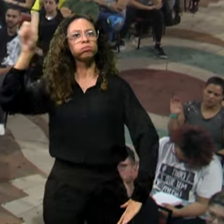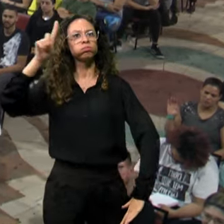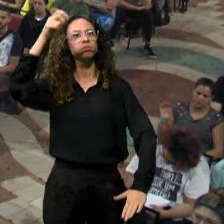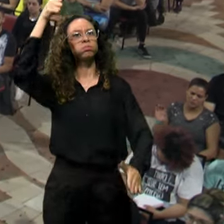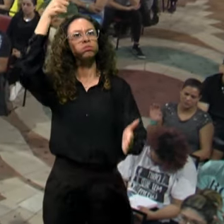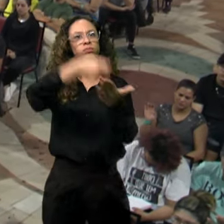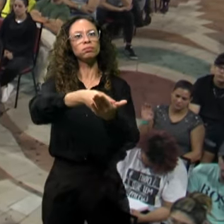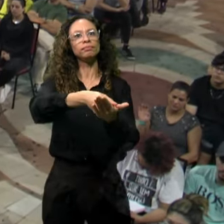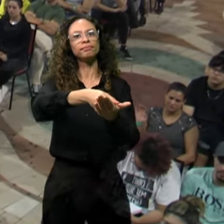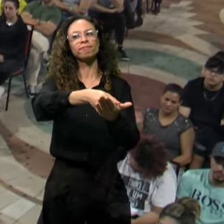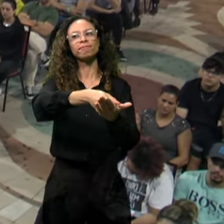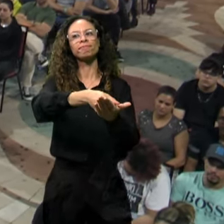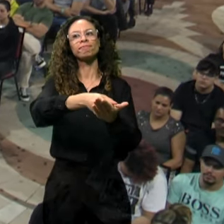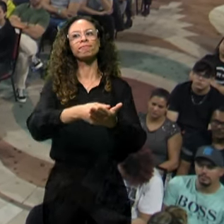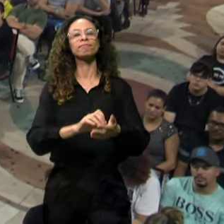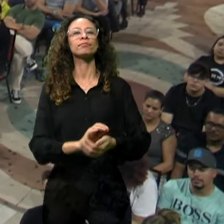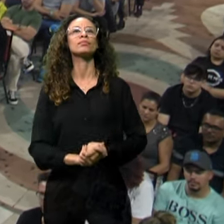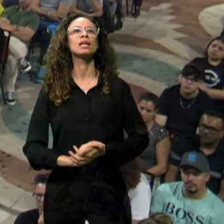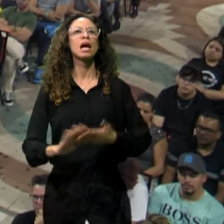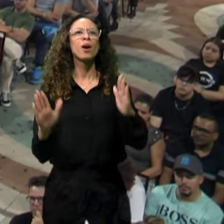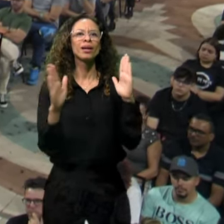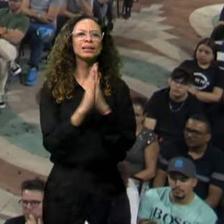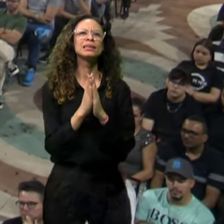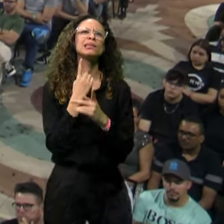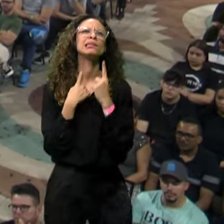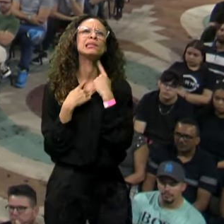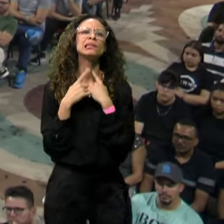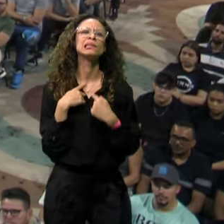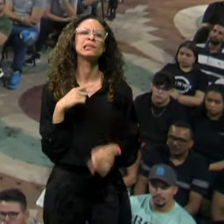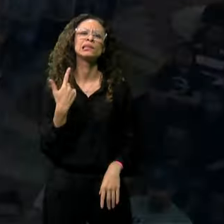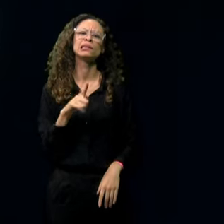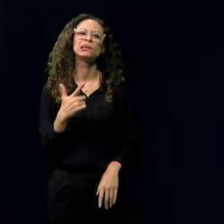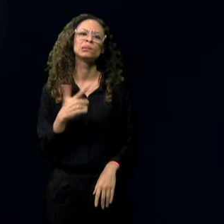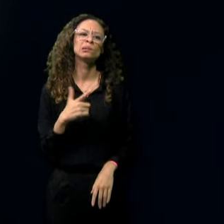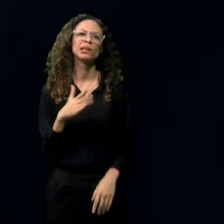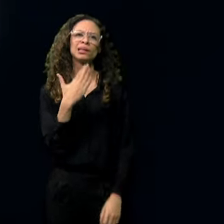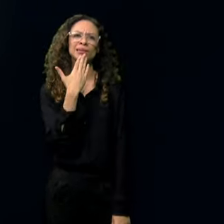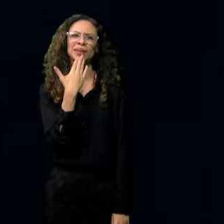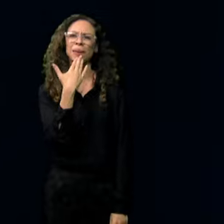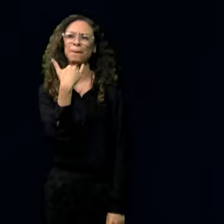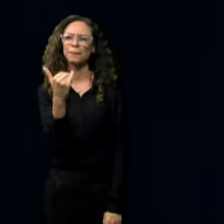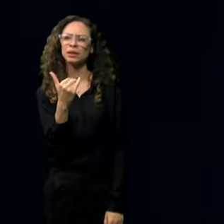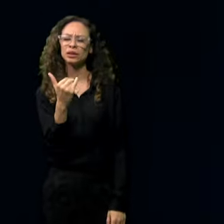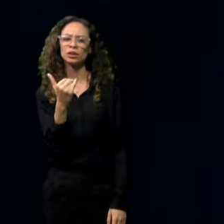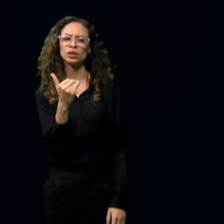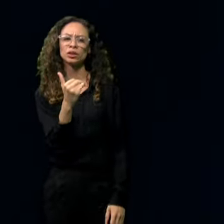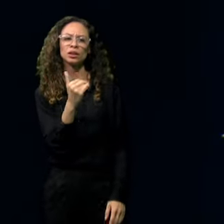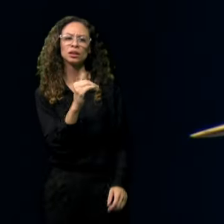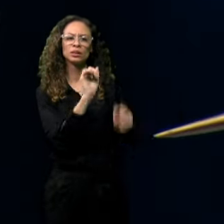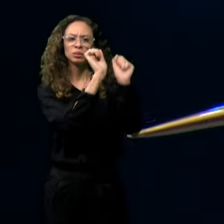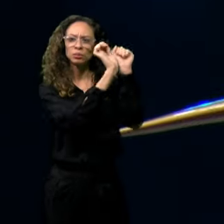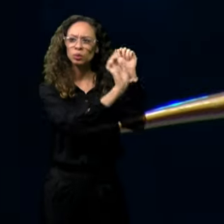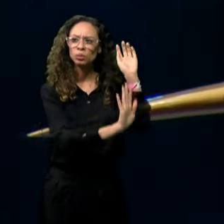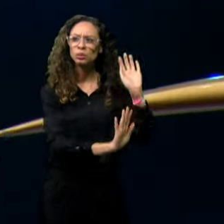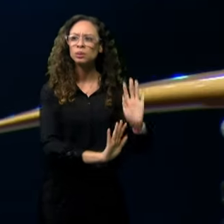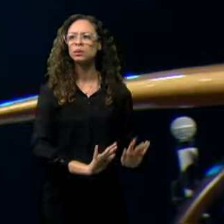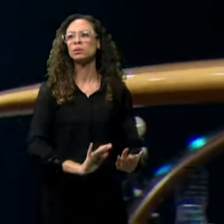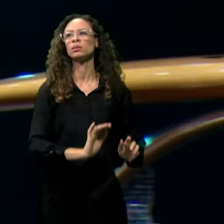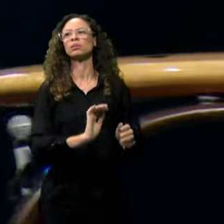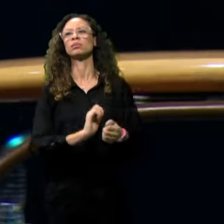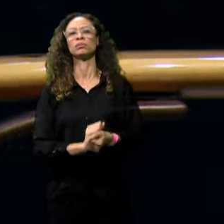a oração é sem vontade você não está pedindo por uma pessoa por uma circunstância a oração